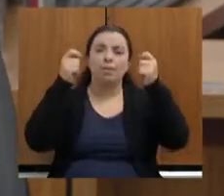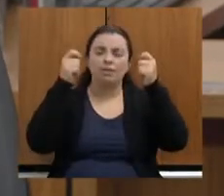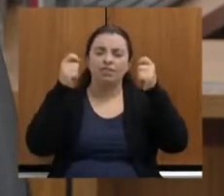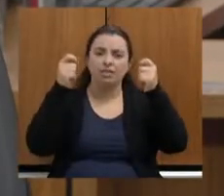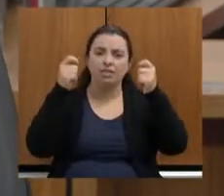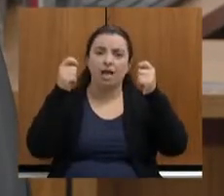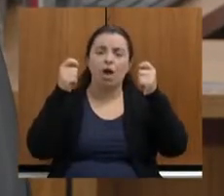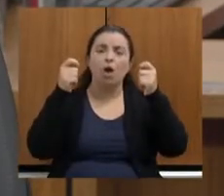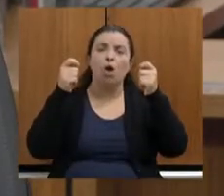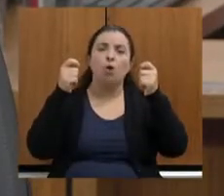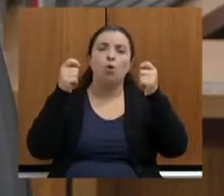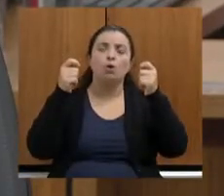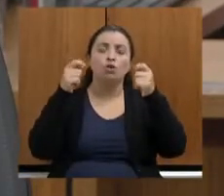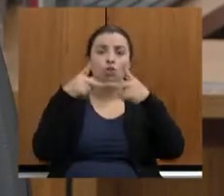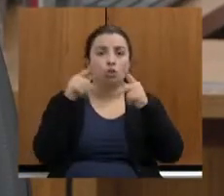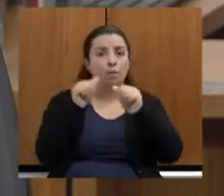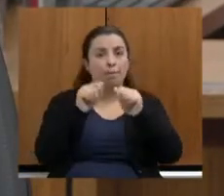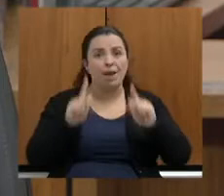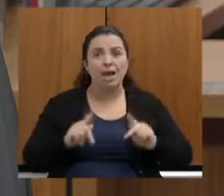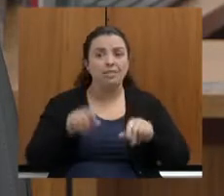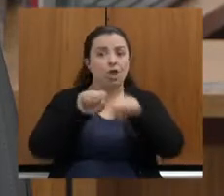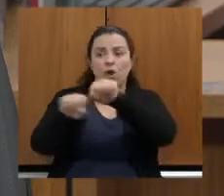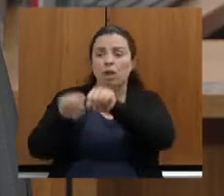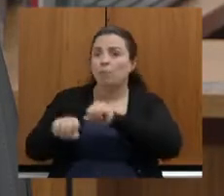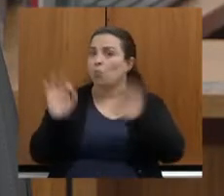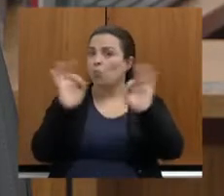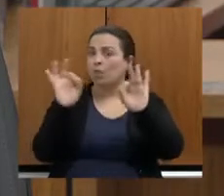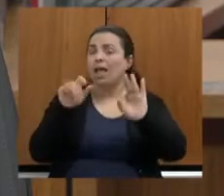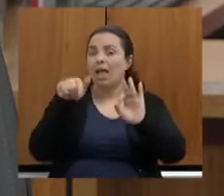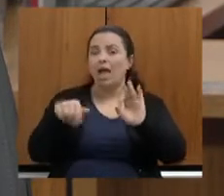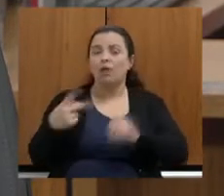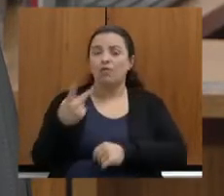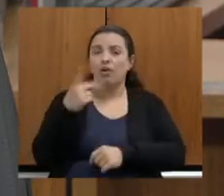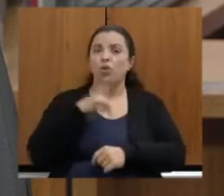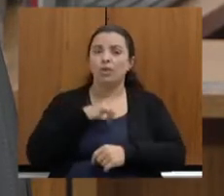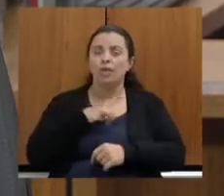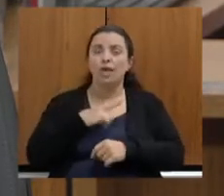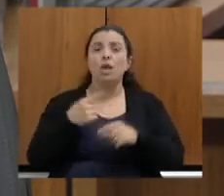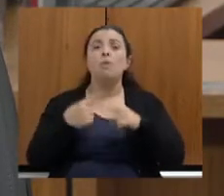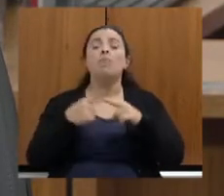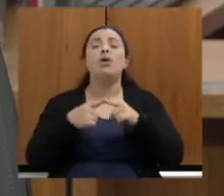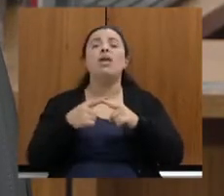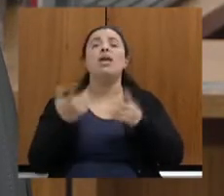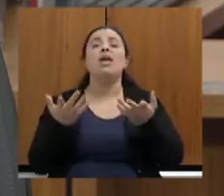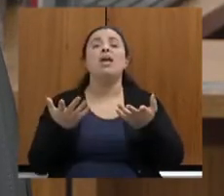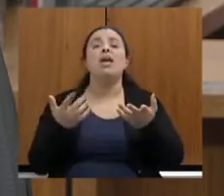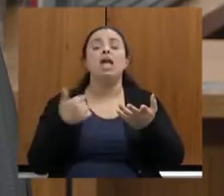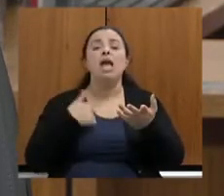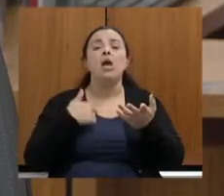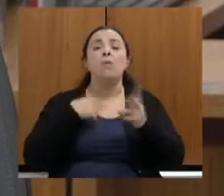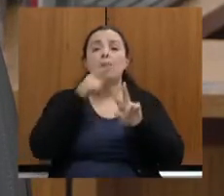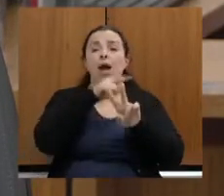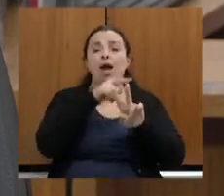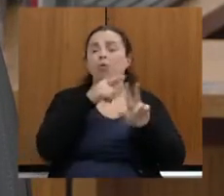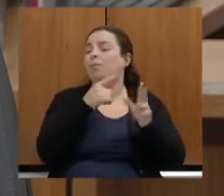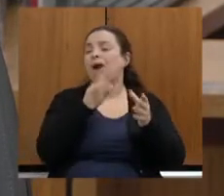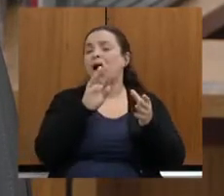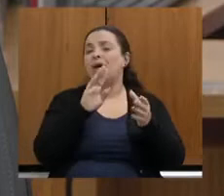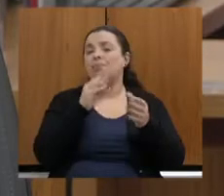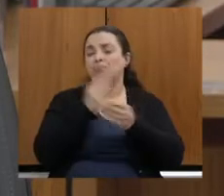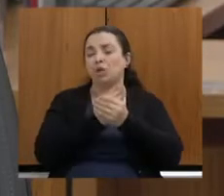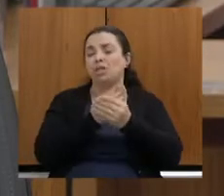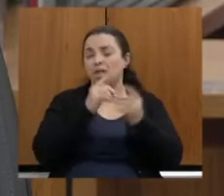você não esteja quebrando nada ela é válida Então por que que a gente tem que responder isso perante a justiça bom